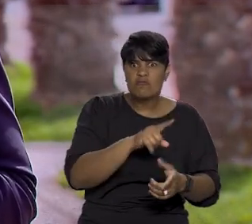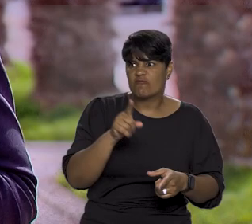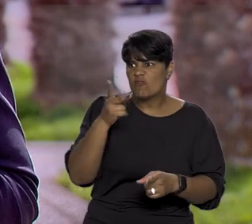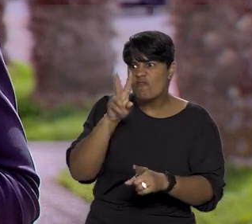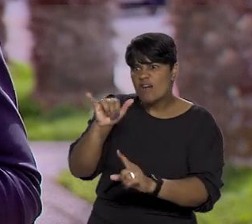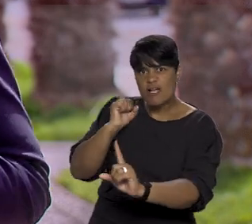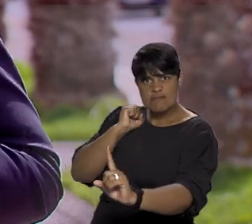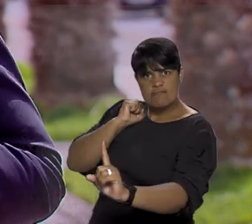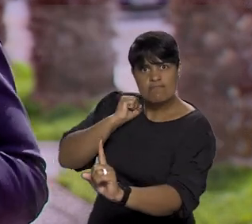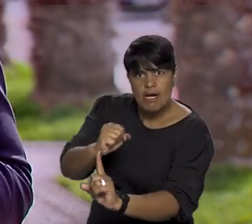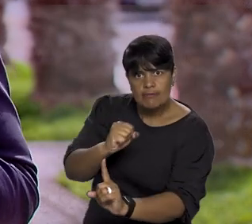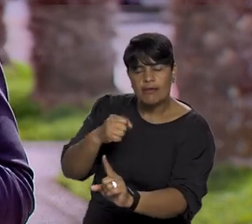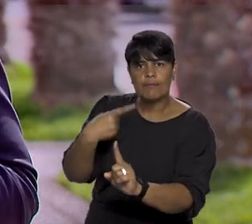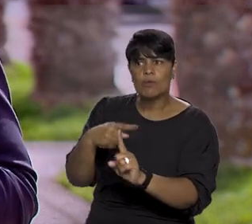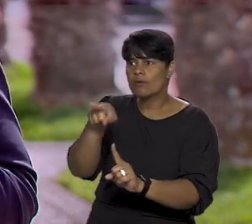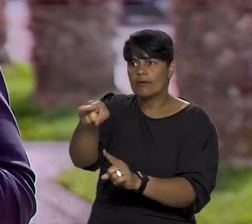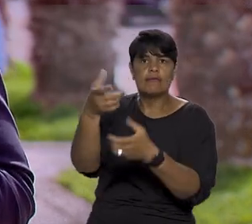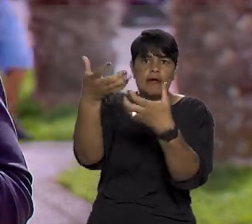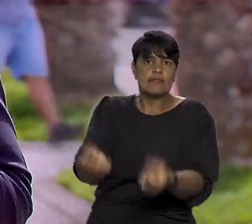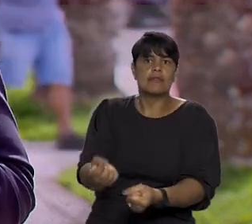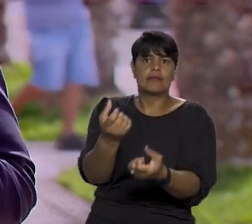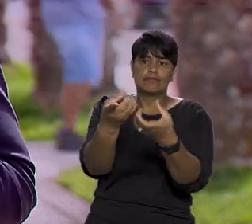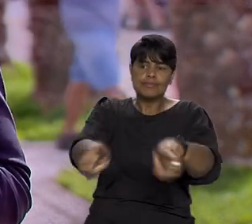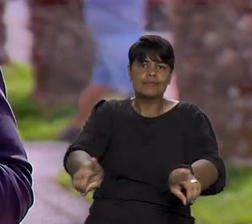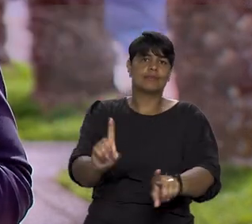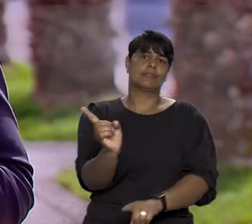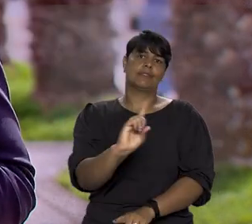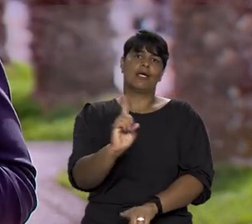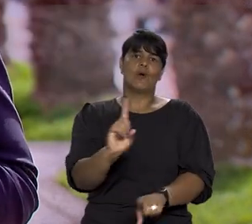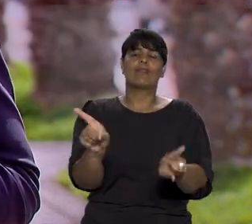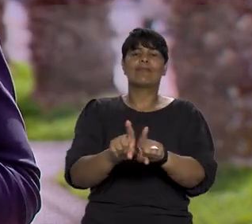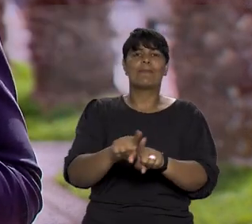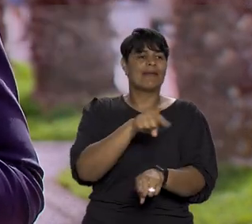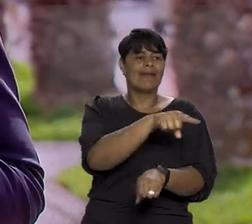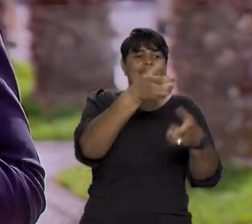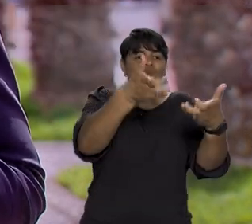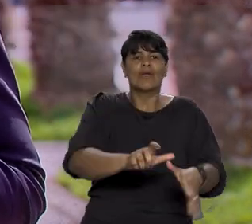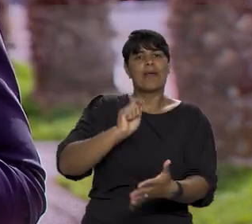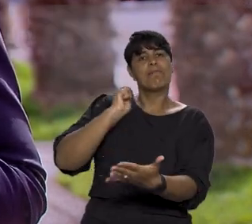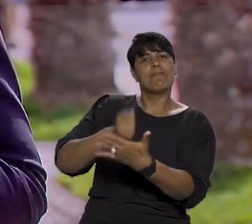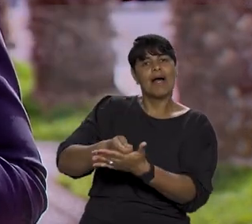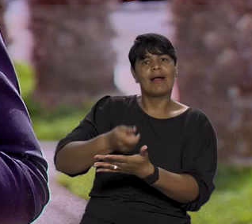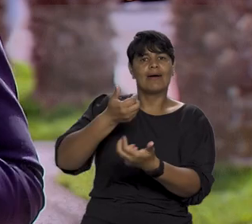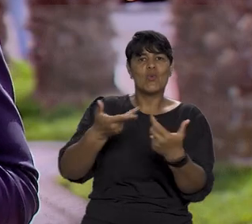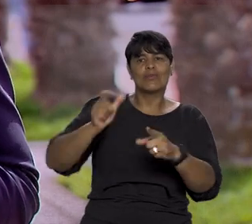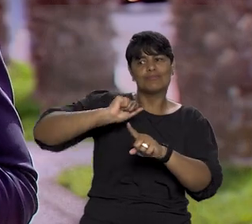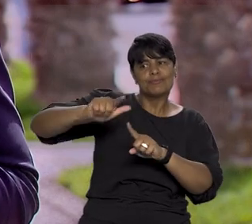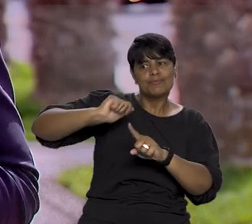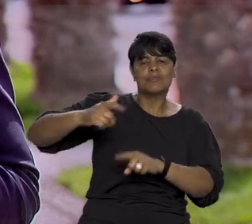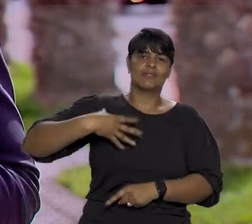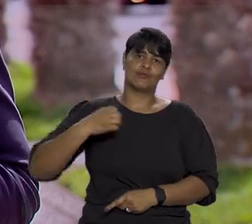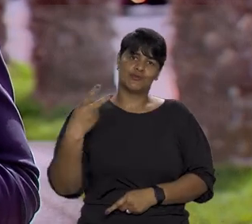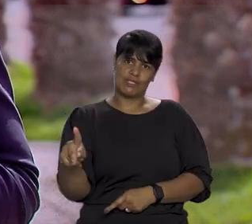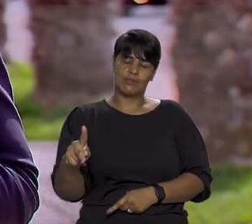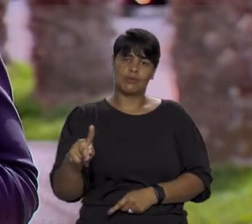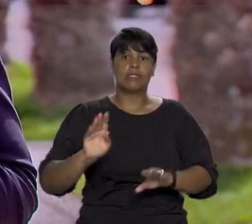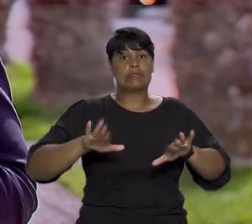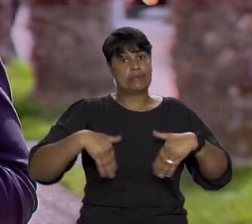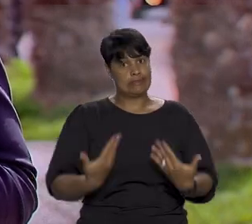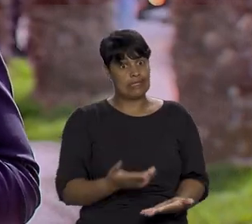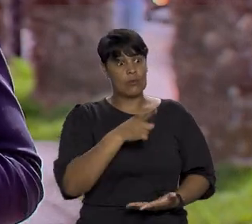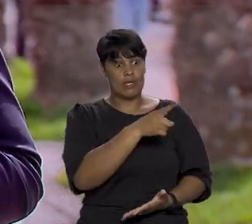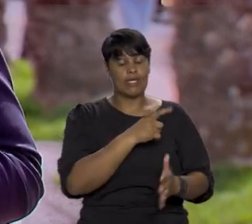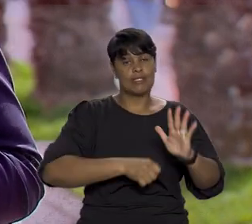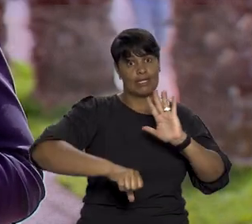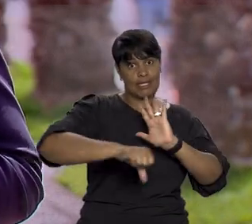matar a mulher por não aceitar o fim do relacionamento nem a obrigação de arcar com os alimentos o homem foi condenado pelo crime